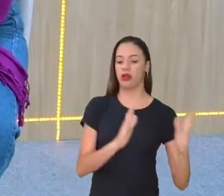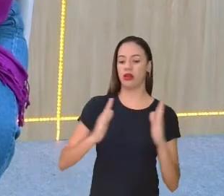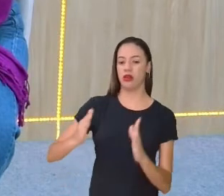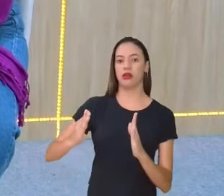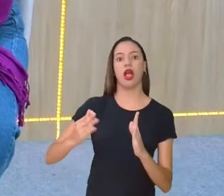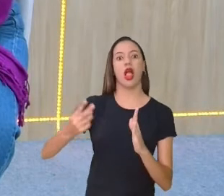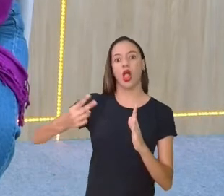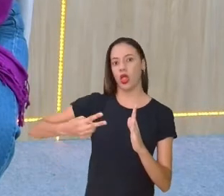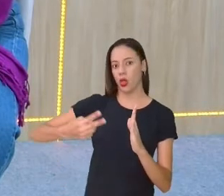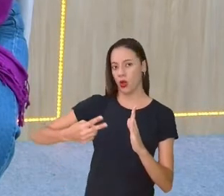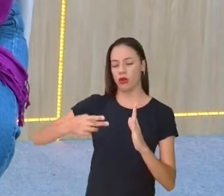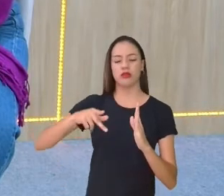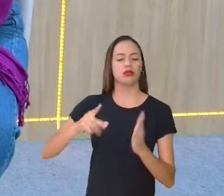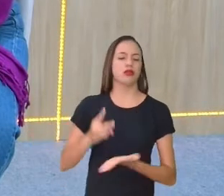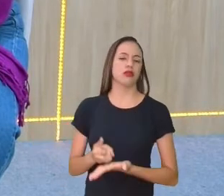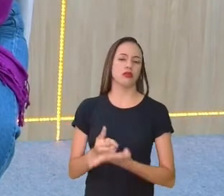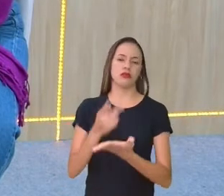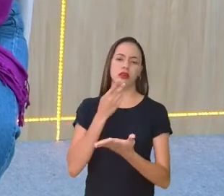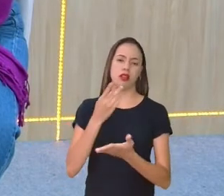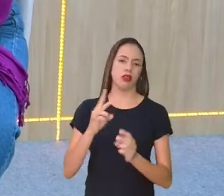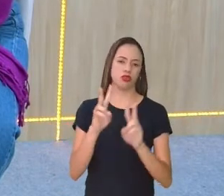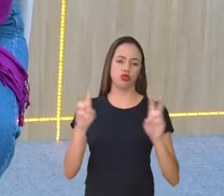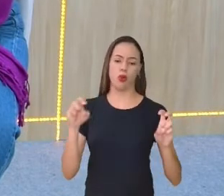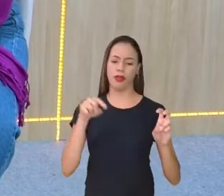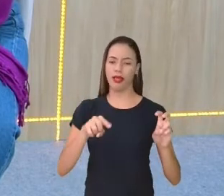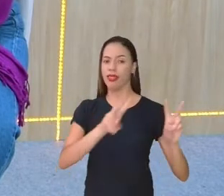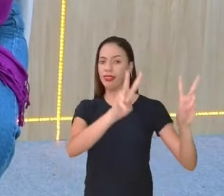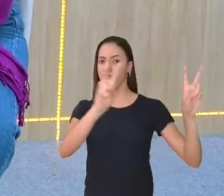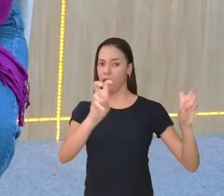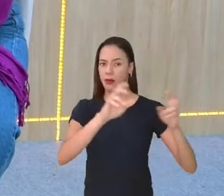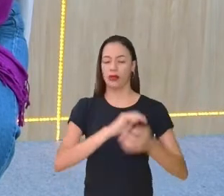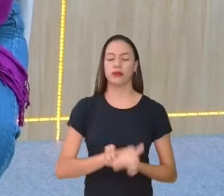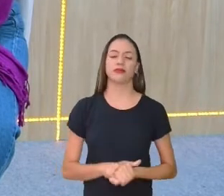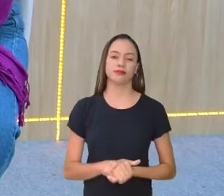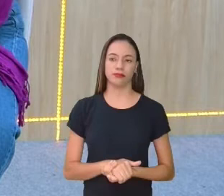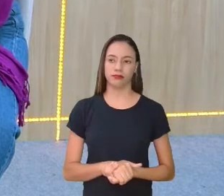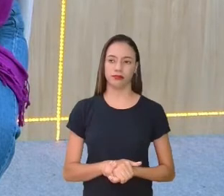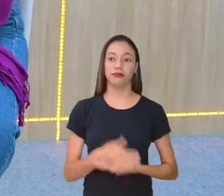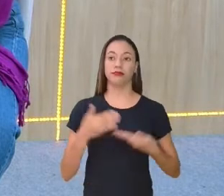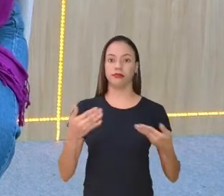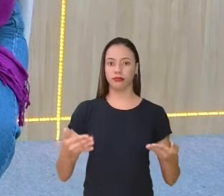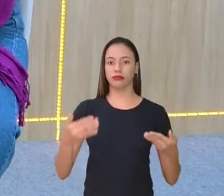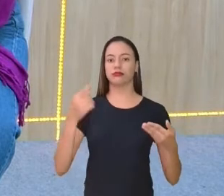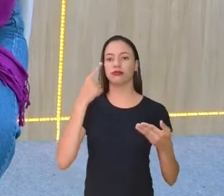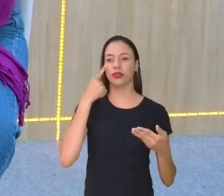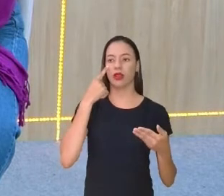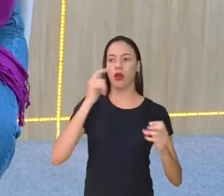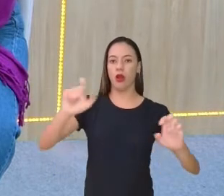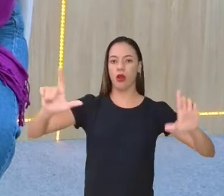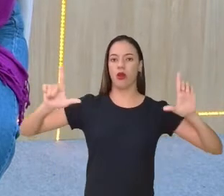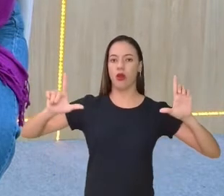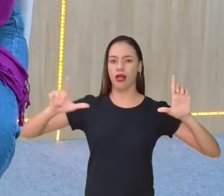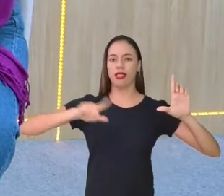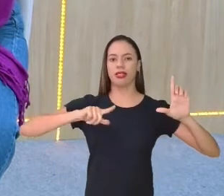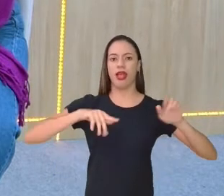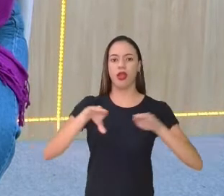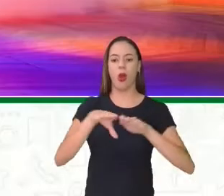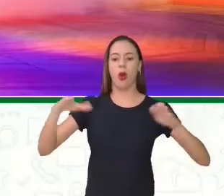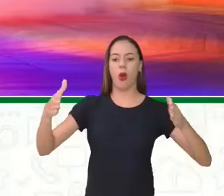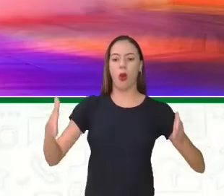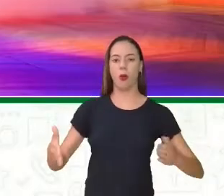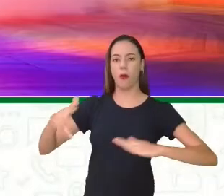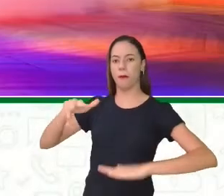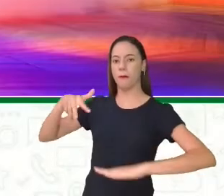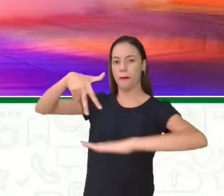gente vai continuar falando sobre isso. Nessa capa que eu montei, a gente vê um palco, não é, Jim?